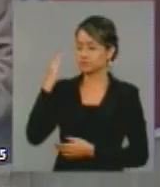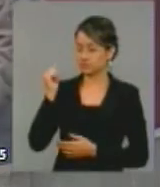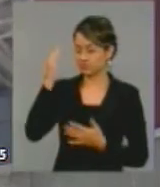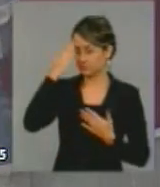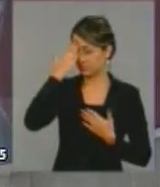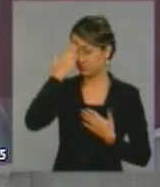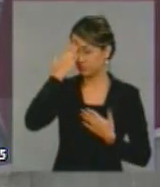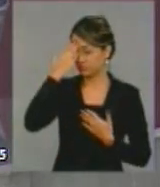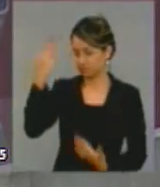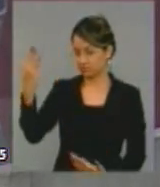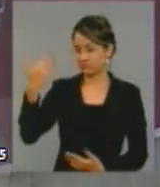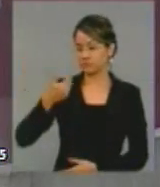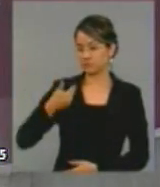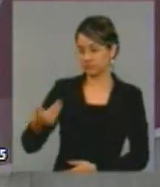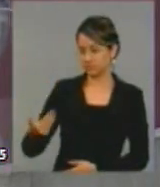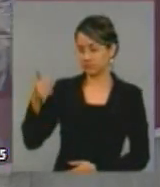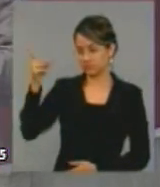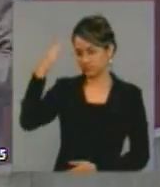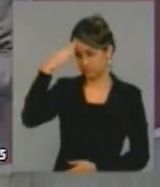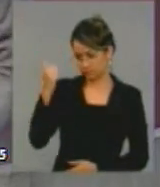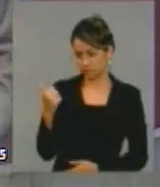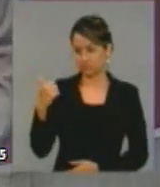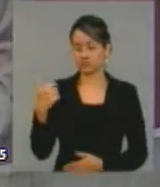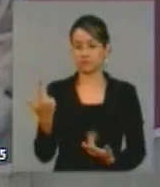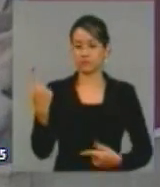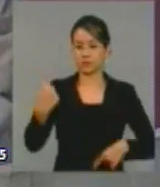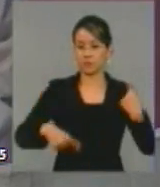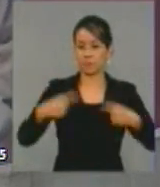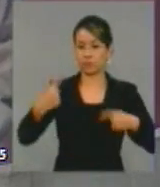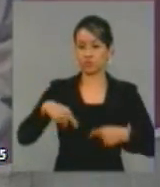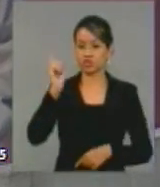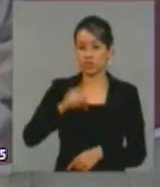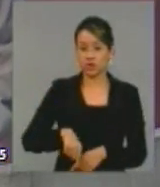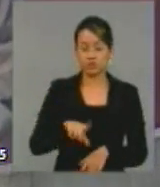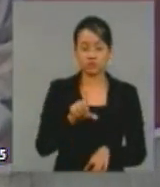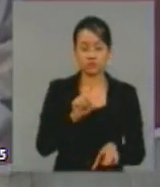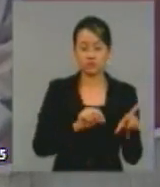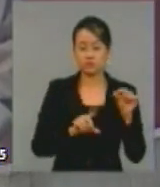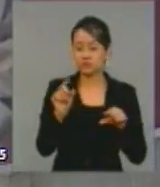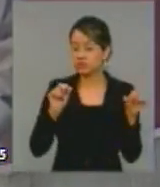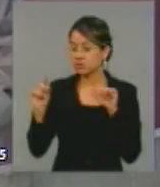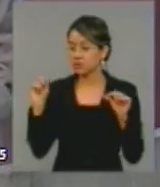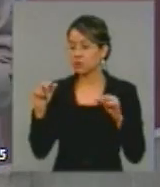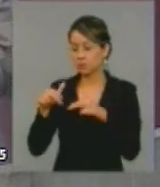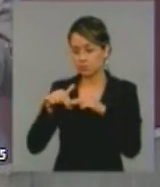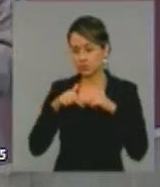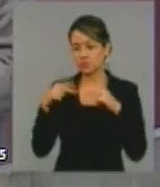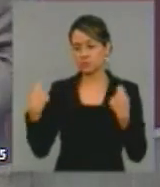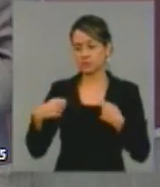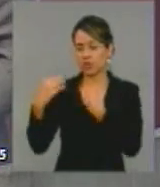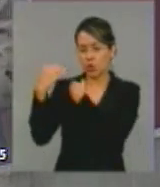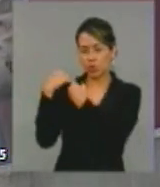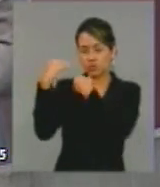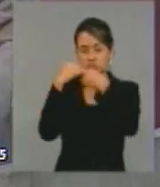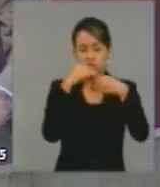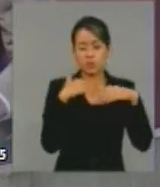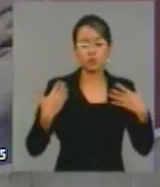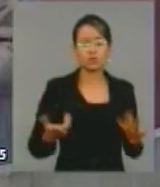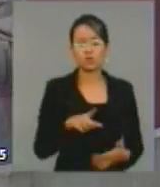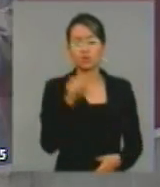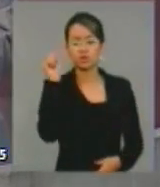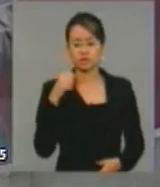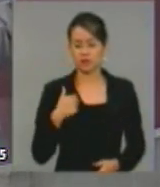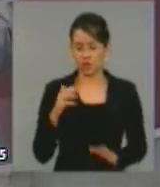parte, que política é fazer opção. E tem opções que são inconciliáveis. Vejam só, será que